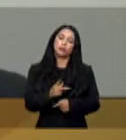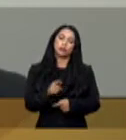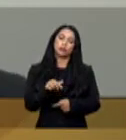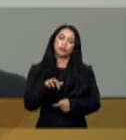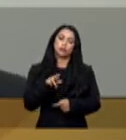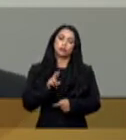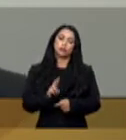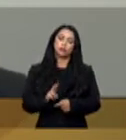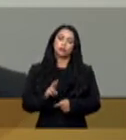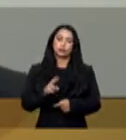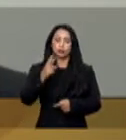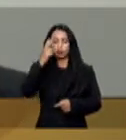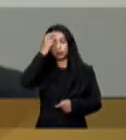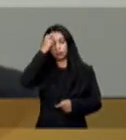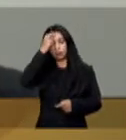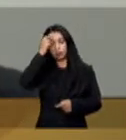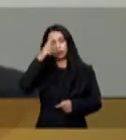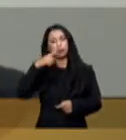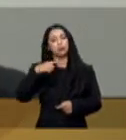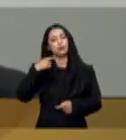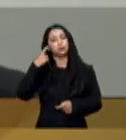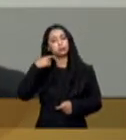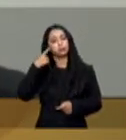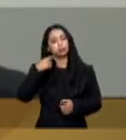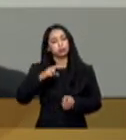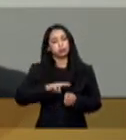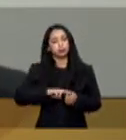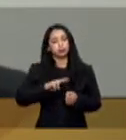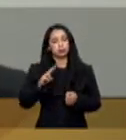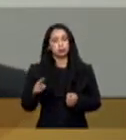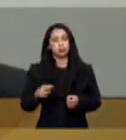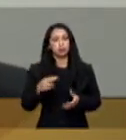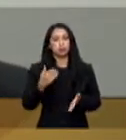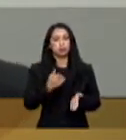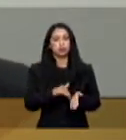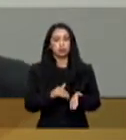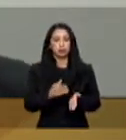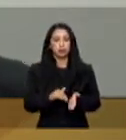da República, Augusto Aras, aos advogados inscritos, doutora Carmen.